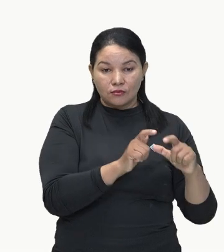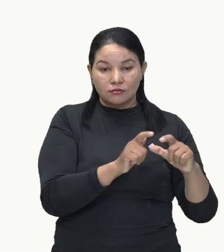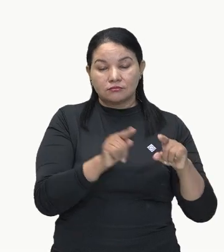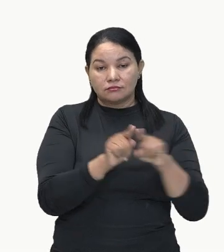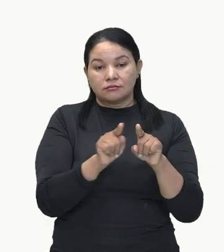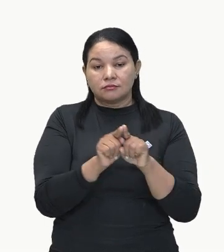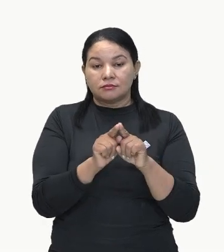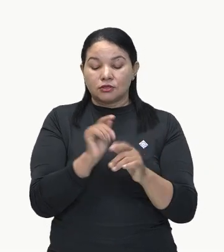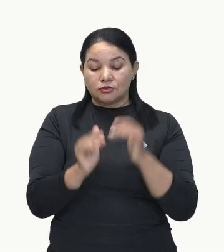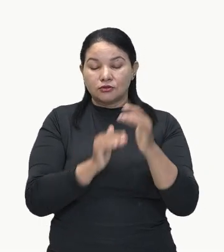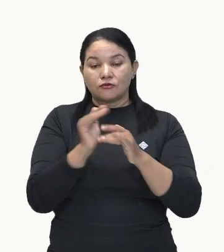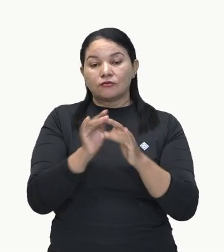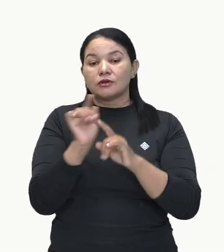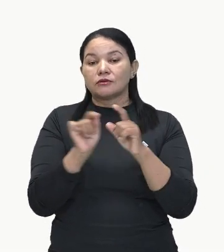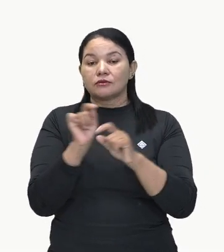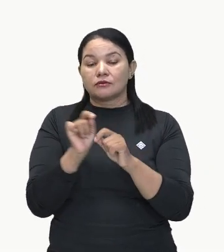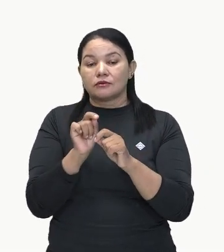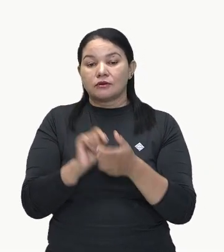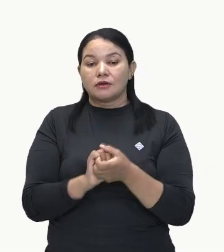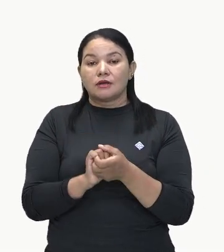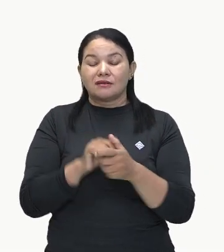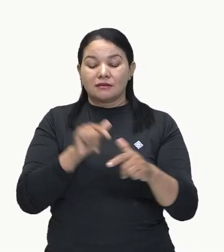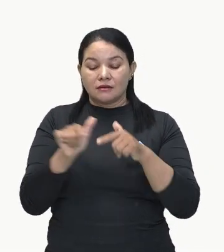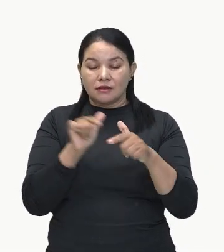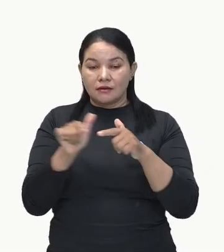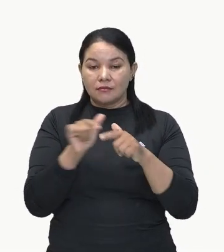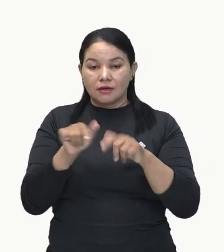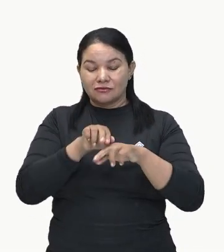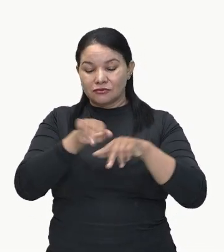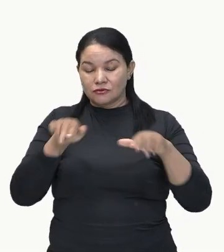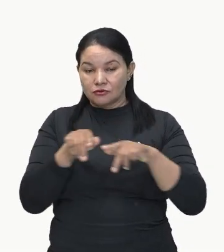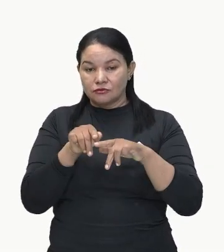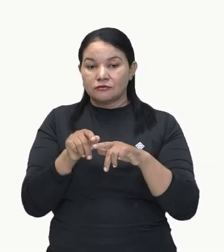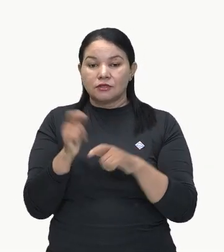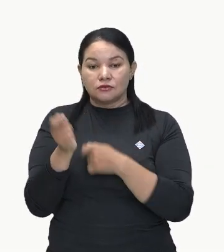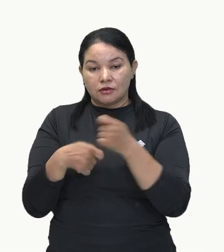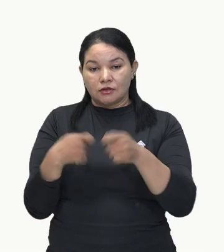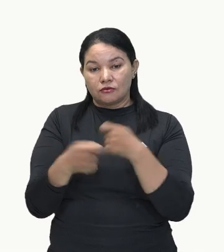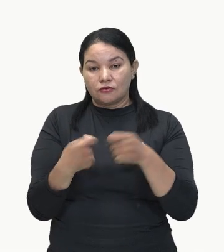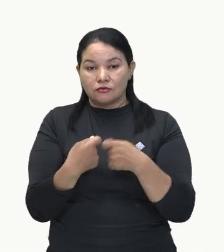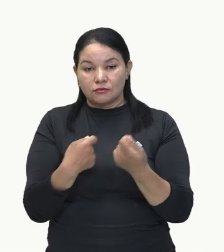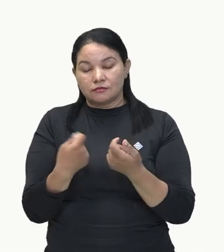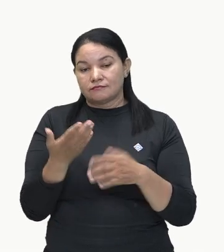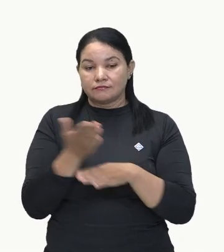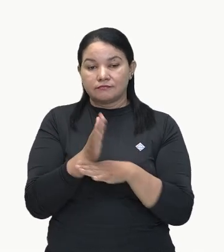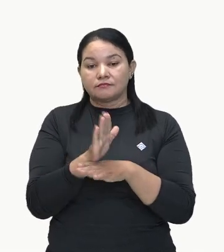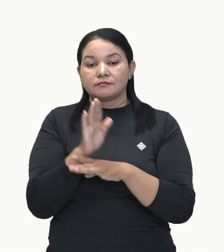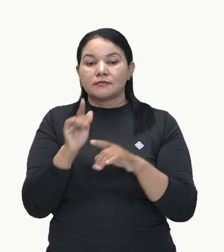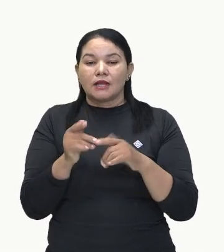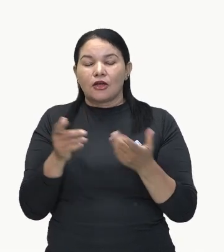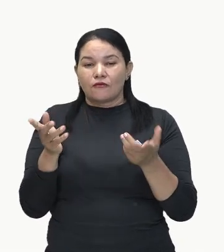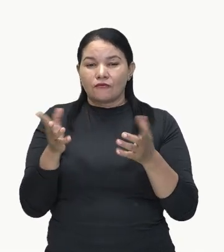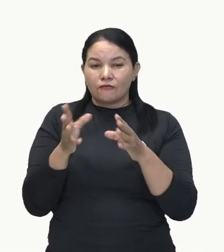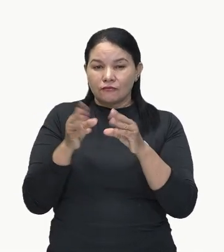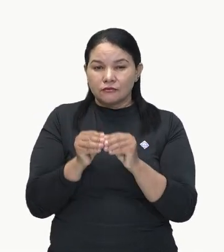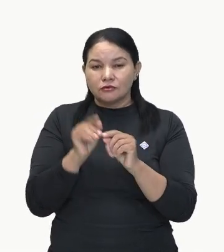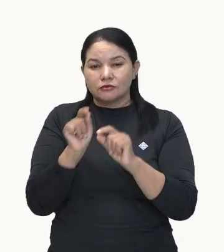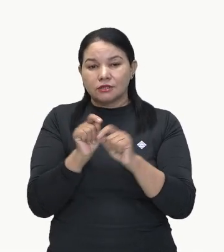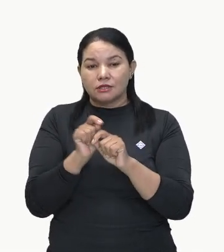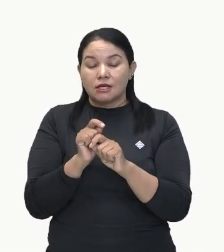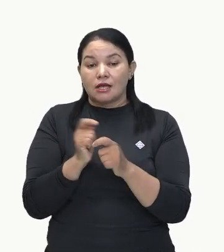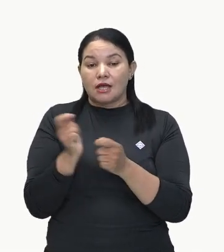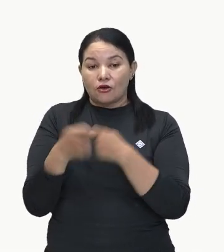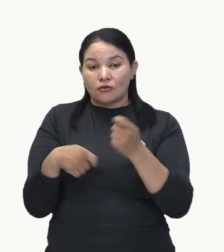vão trazer para a gente essas atividades econômicas. E fechando a questão da economia, eu trago para vocês o